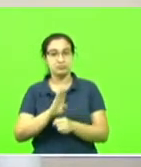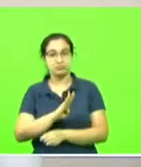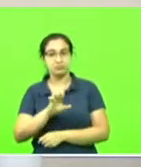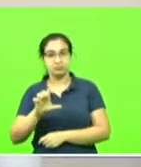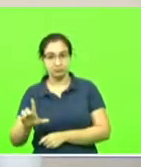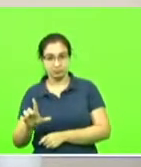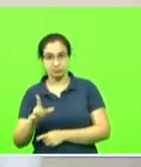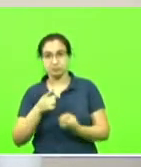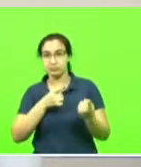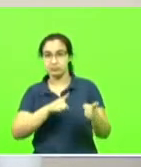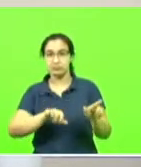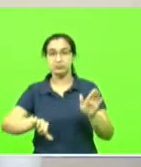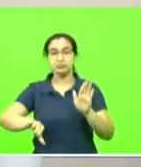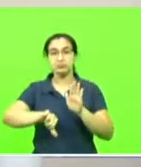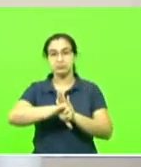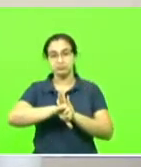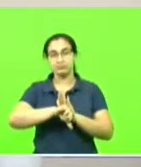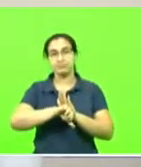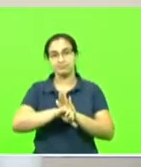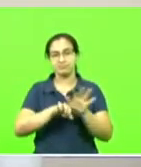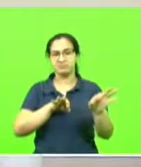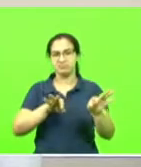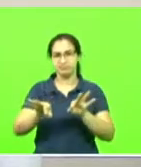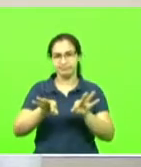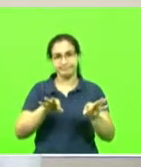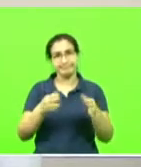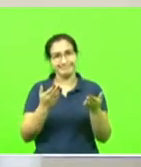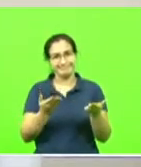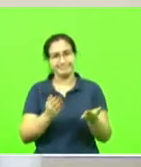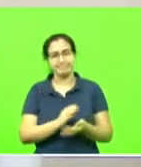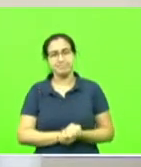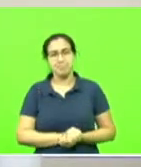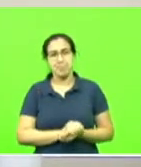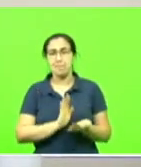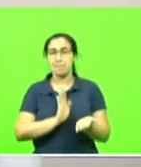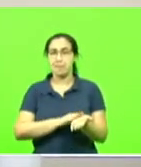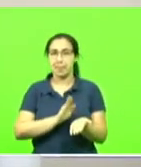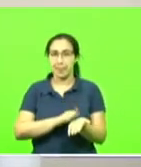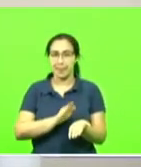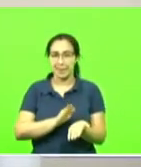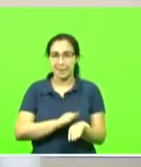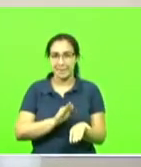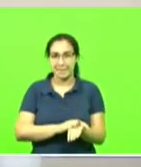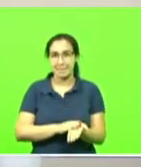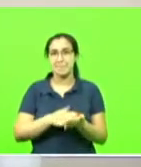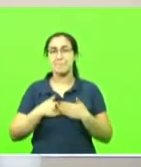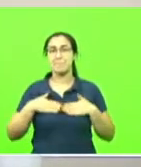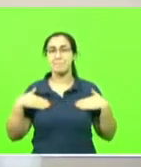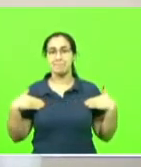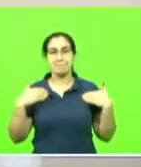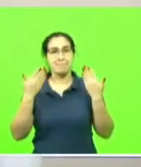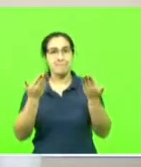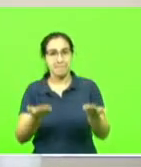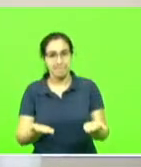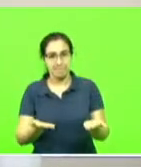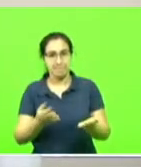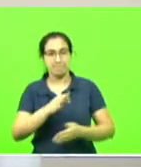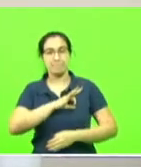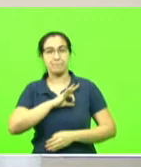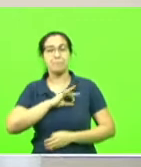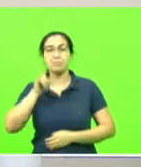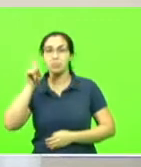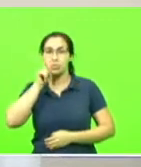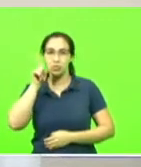crime, sobretudo também ao crime organizado. Parabenizar e honrar esses policiais que todos os